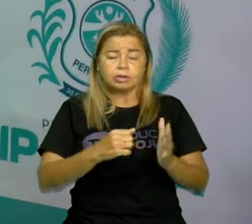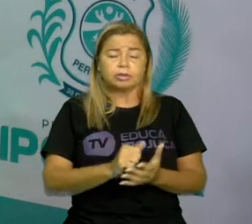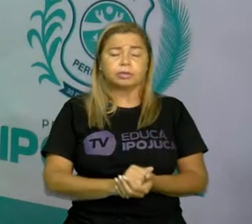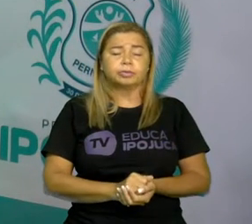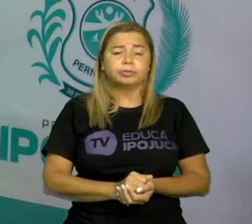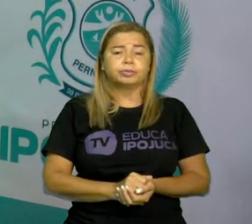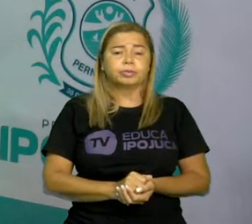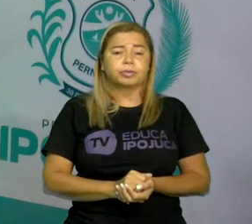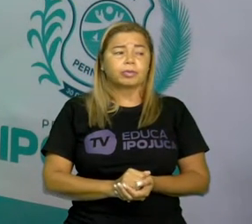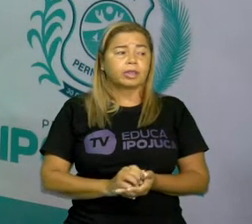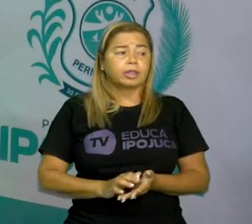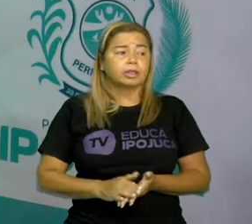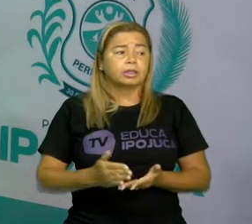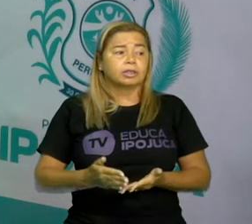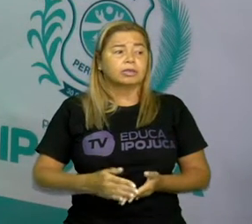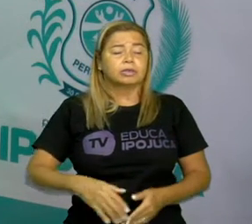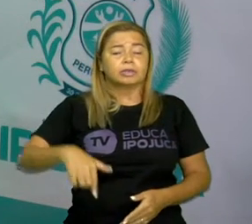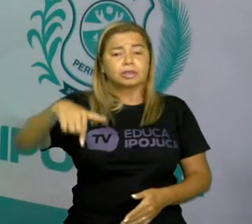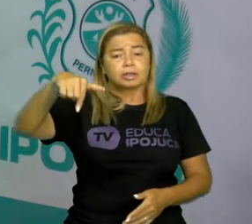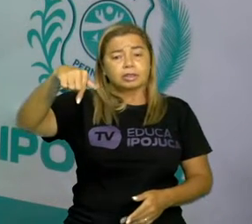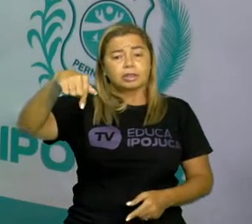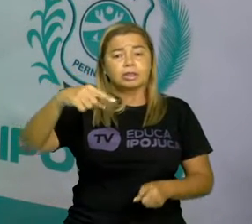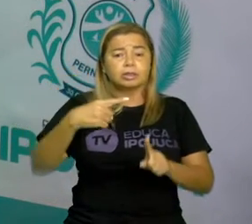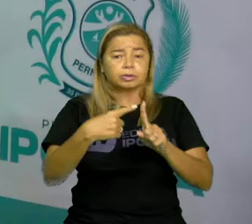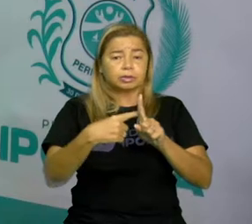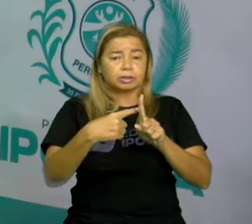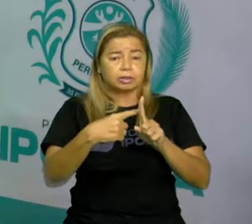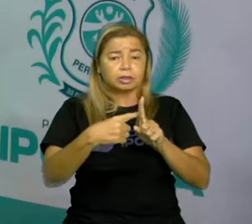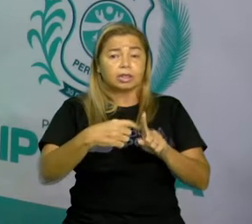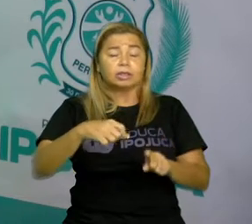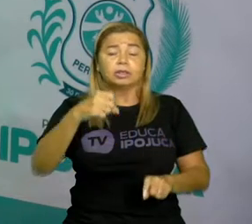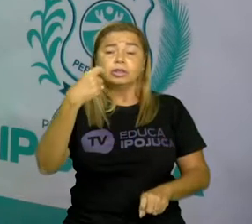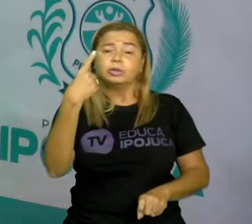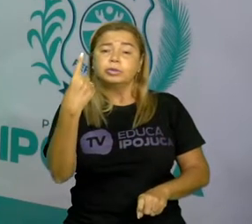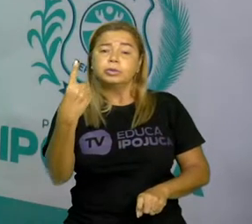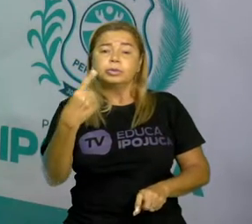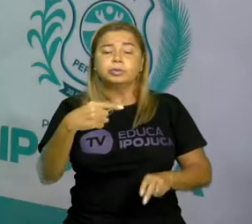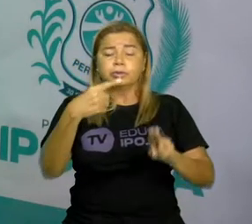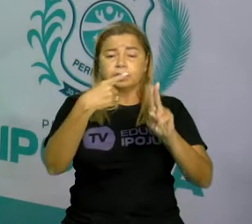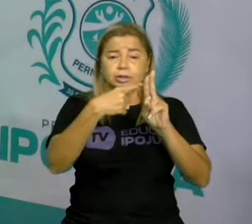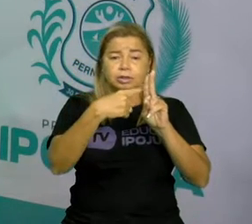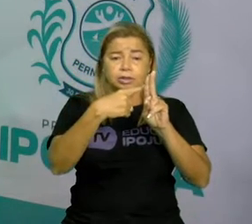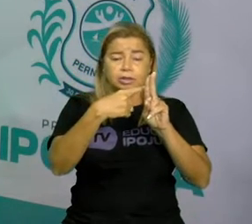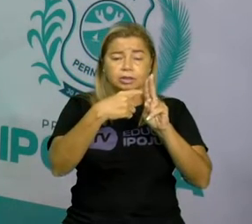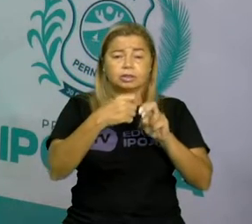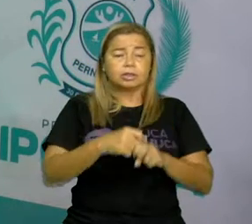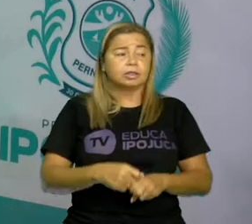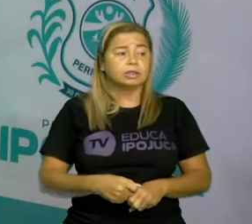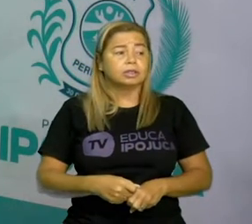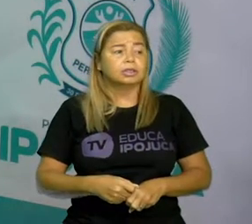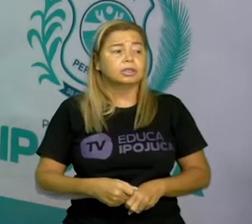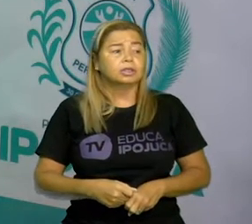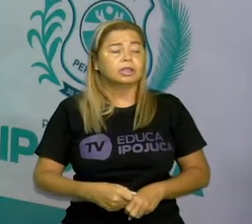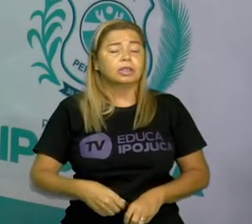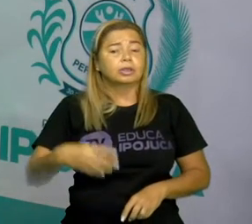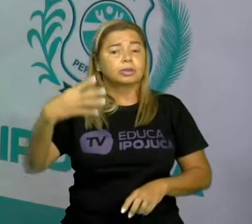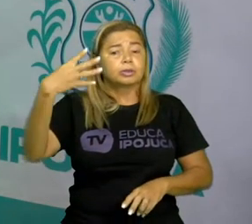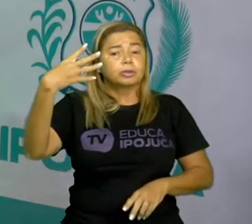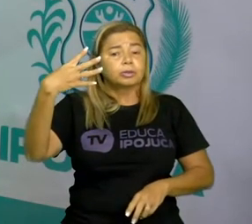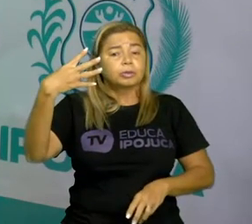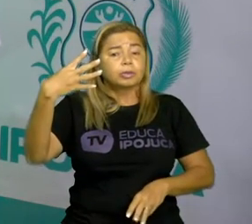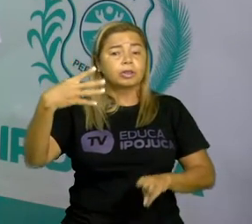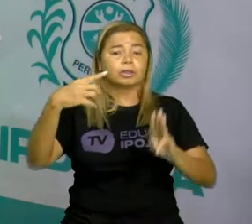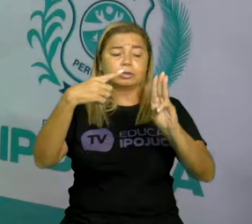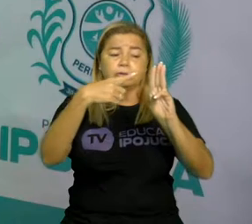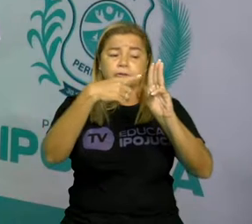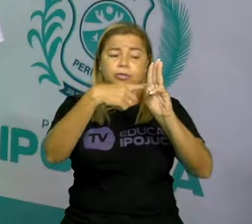unidades, uma dezena, 4 centenas e 2 unidades de milhar. E